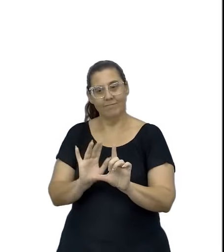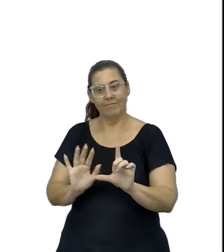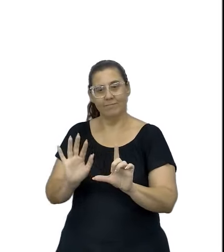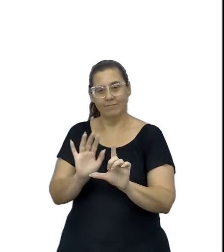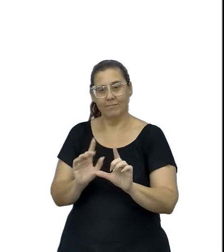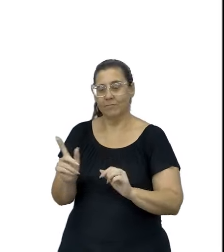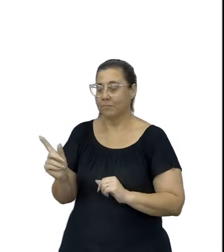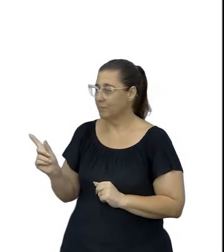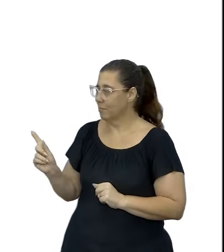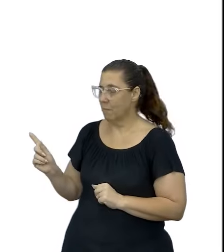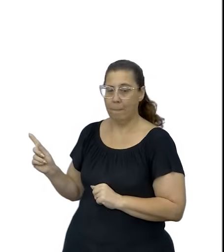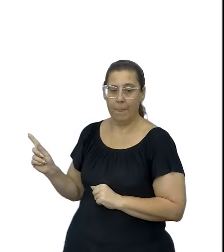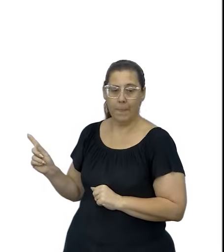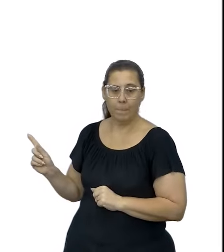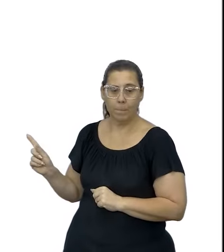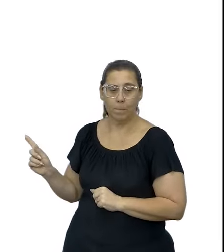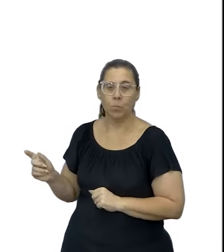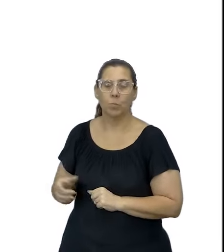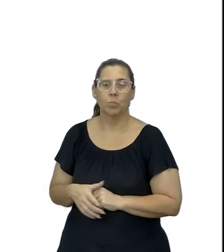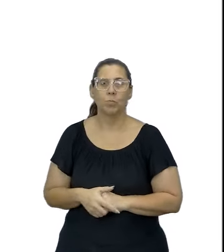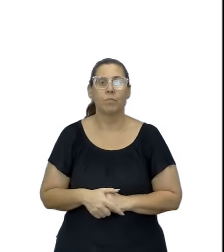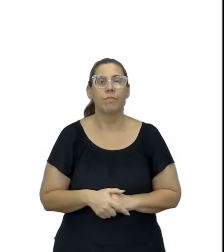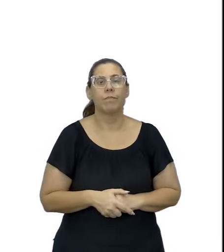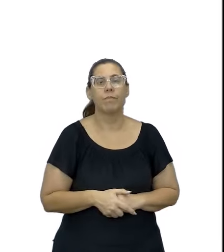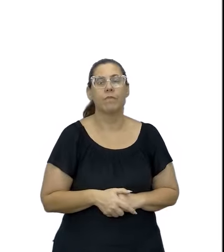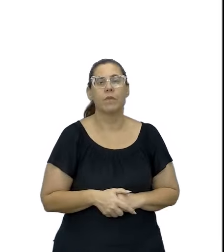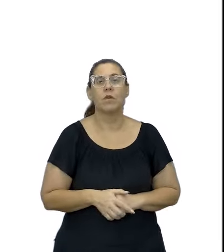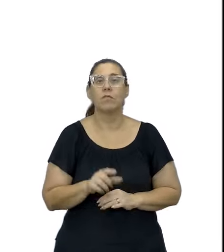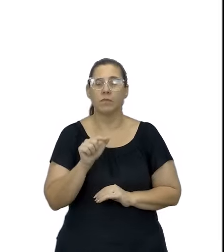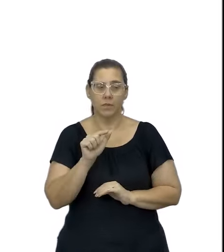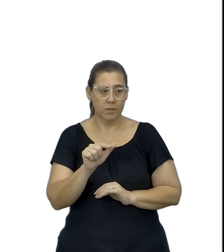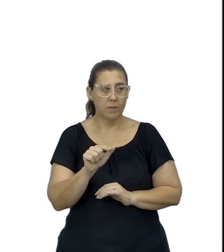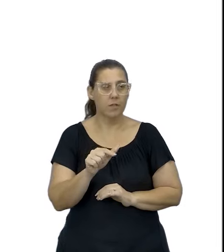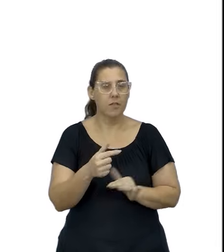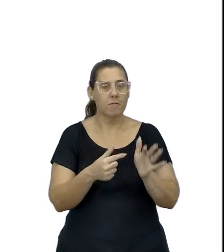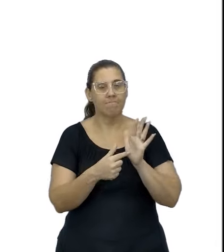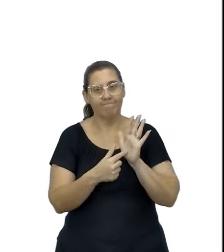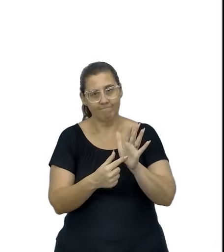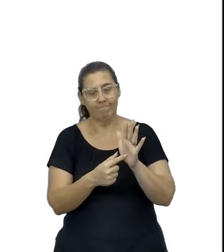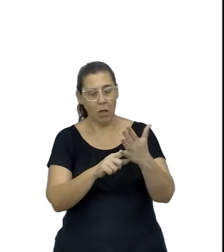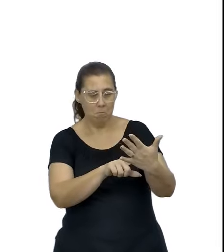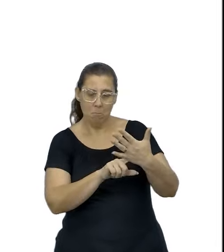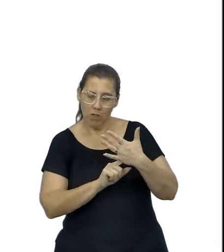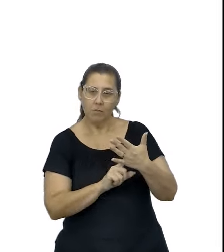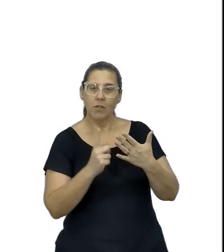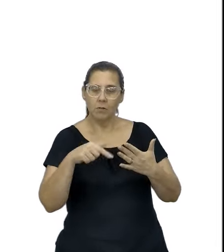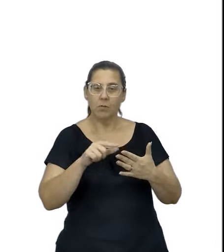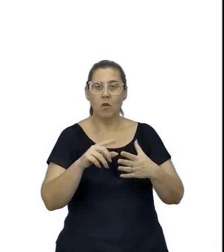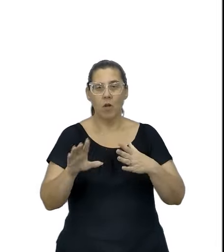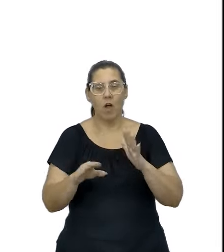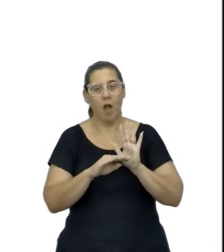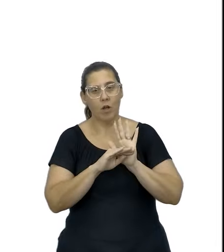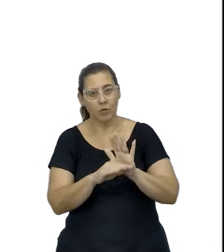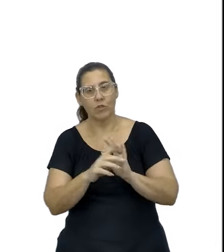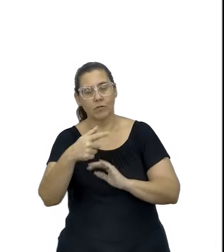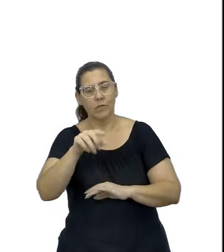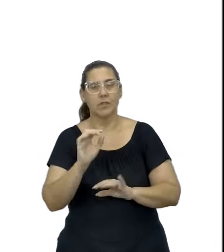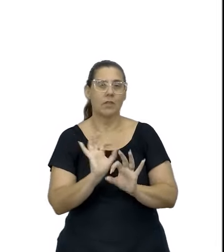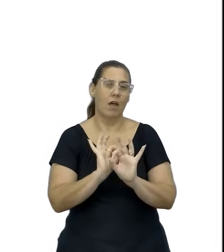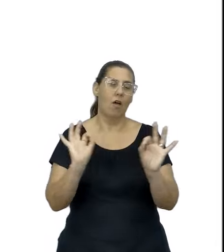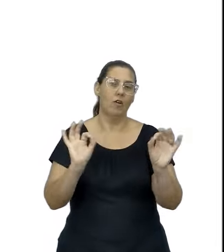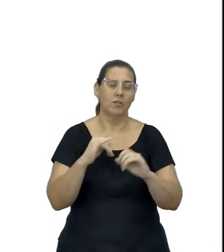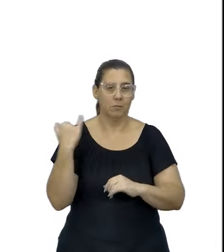link que está disponível aí, do QR Code, tá, vocês sinalizem para a gente aí, porque a contribuição de vocês é